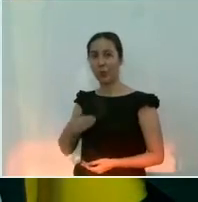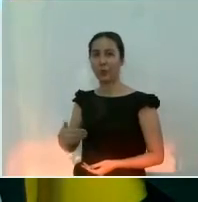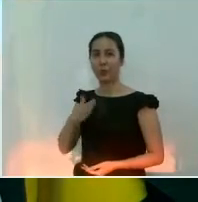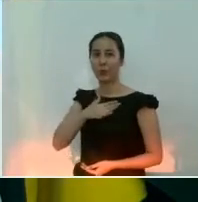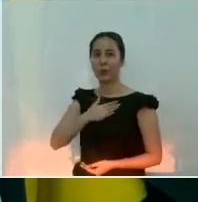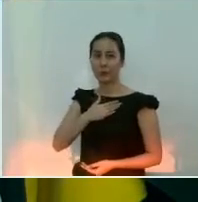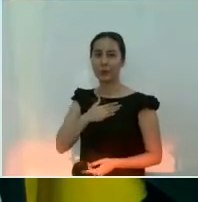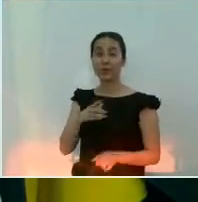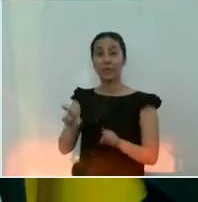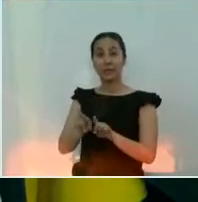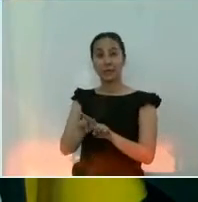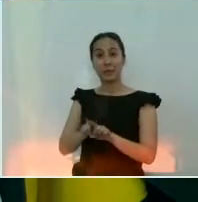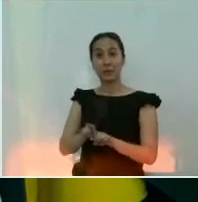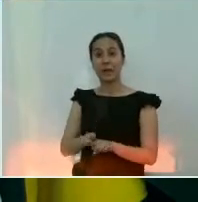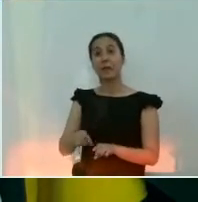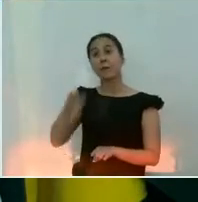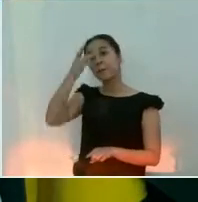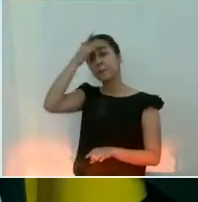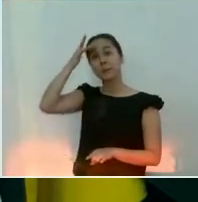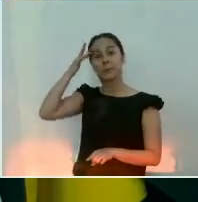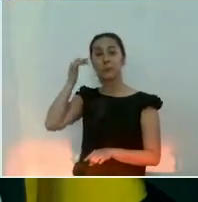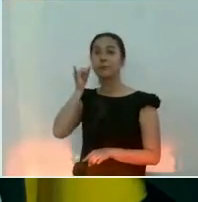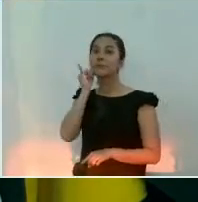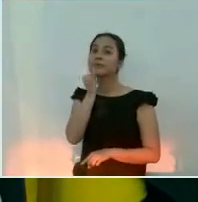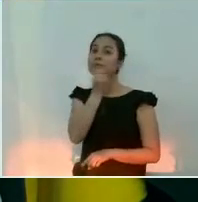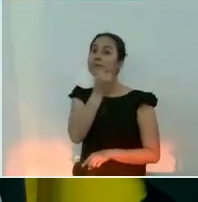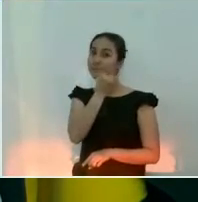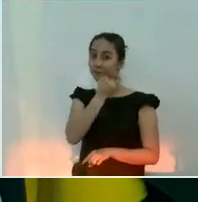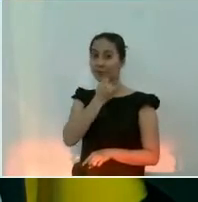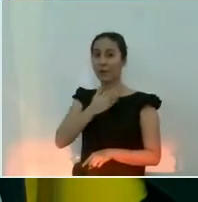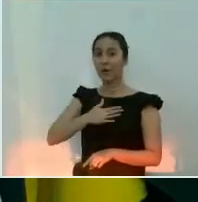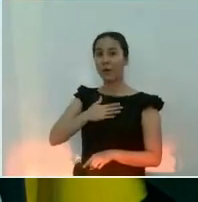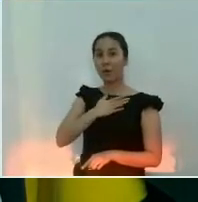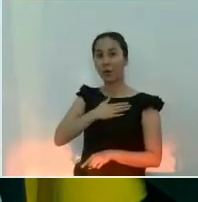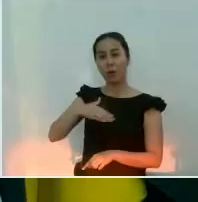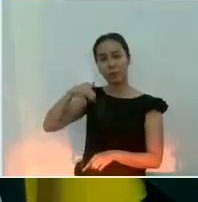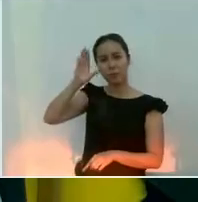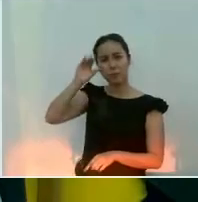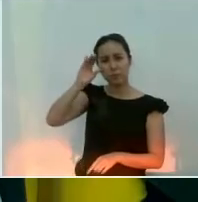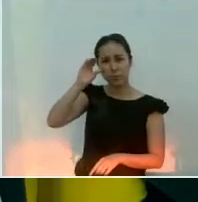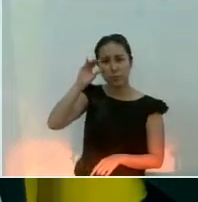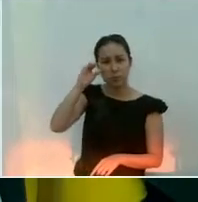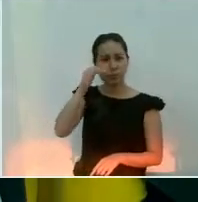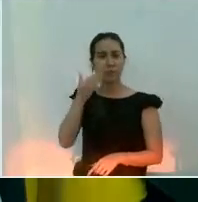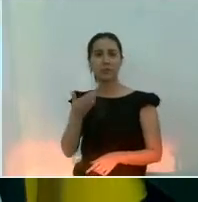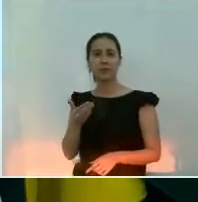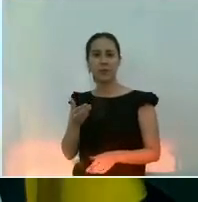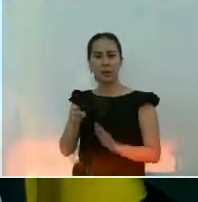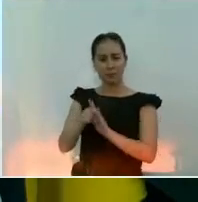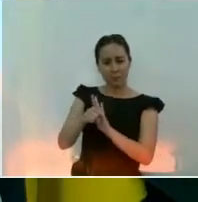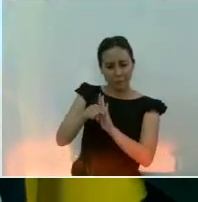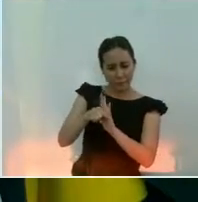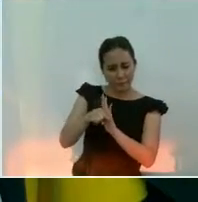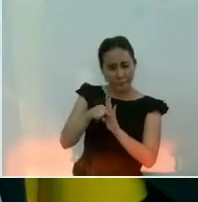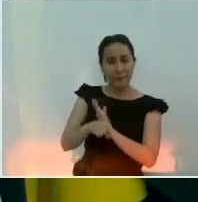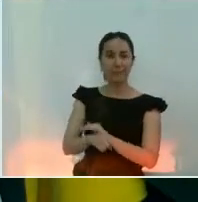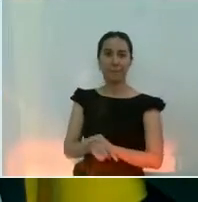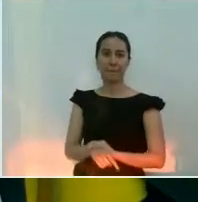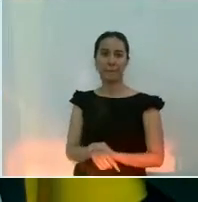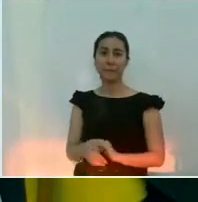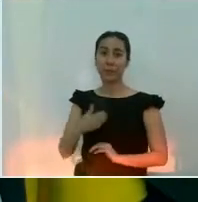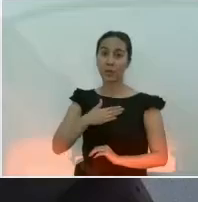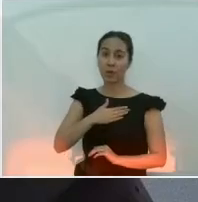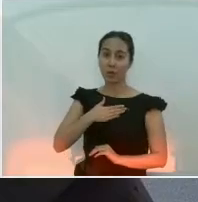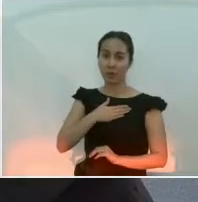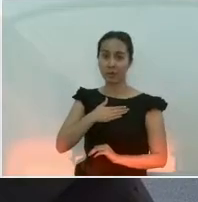apelo da propaganda brasileira deu coceira na itália nada porque os mesmos italianos que vieram aqui para o